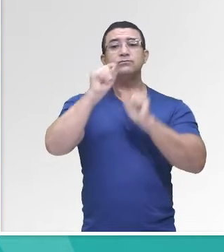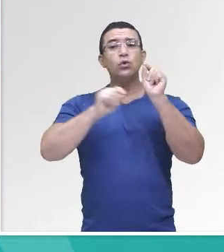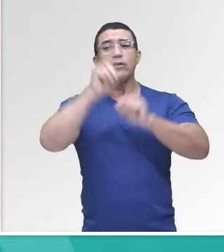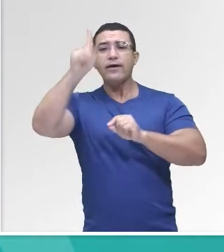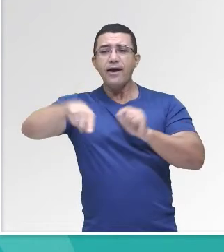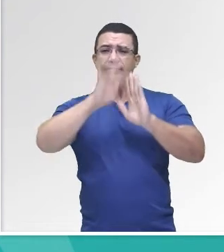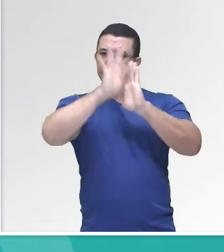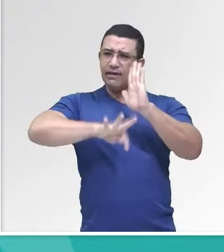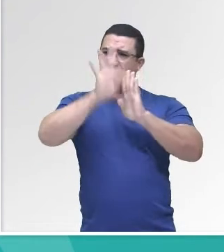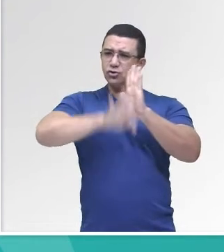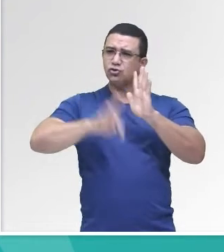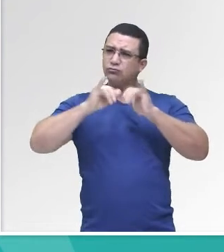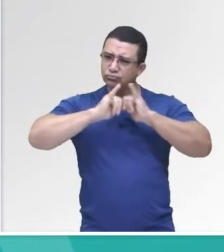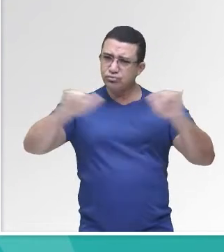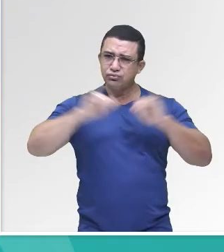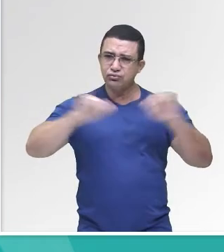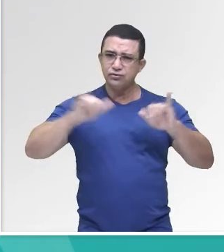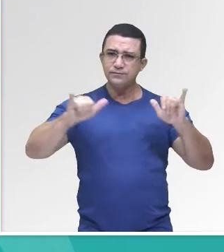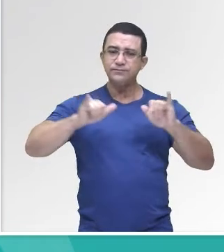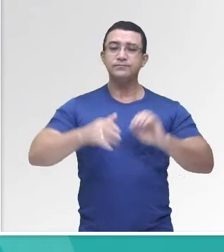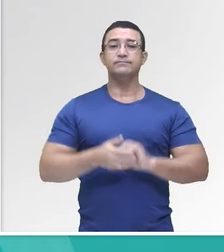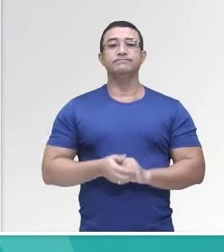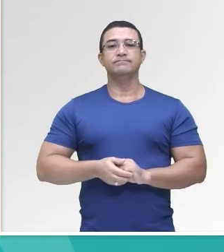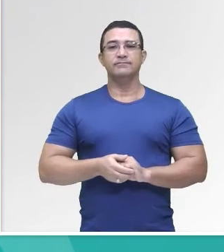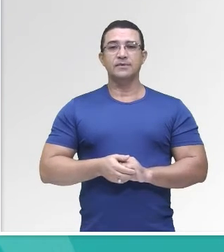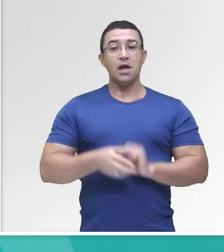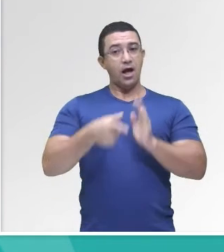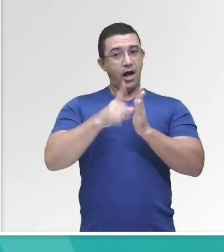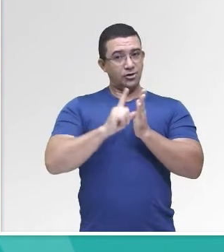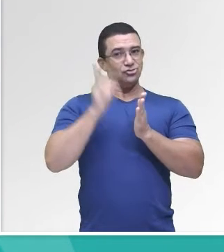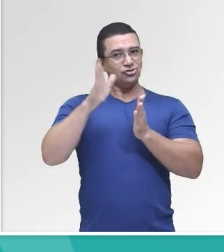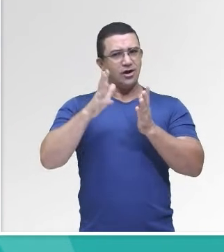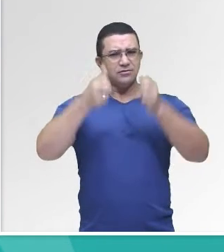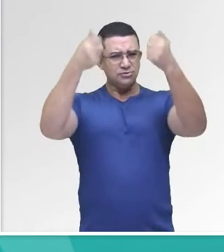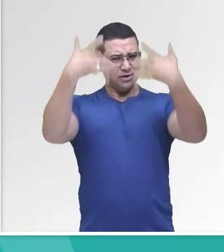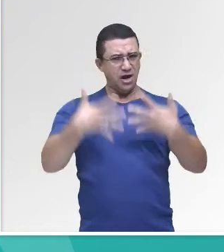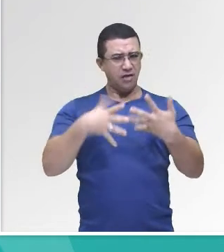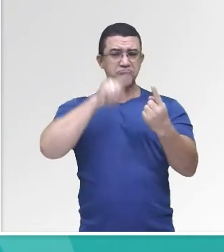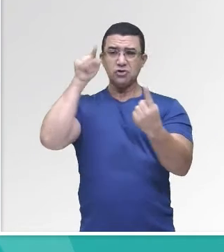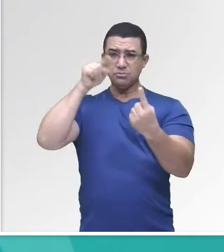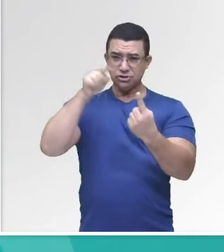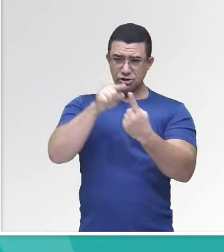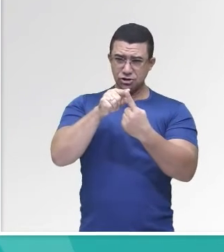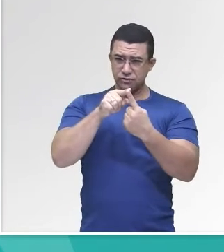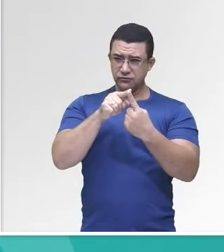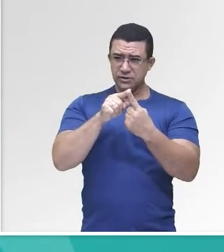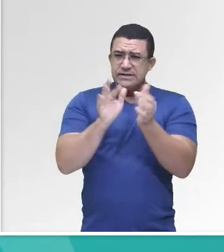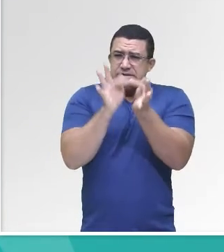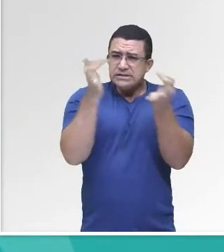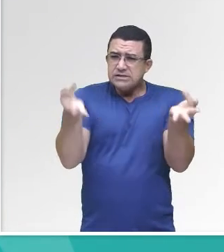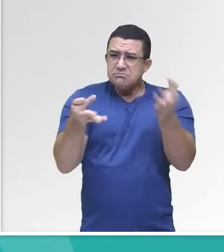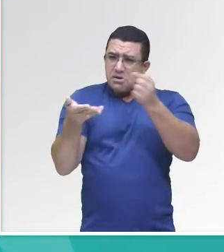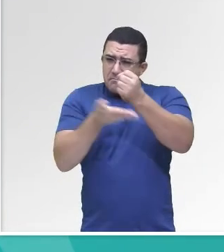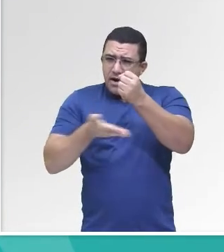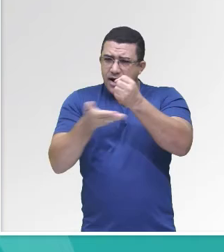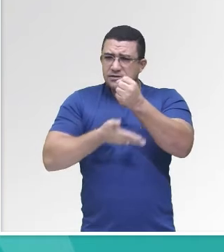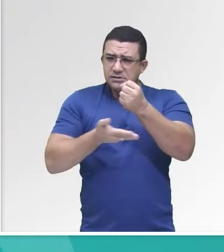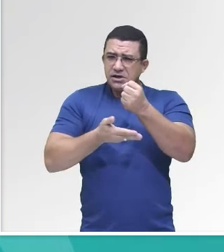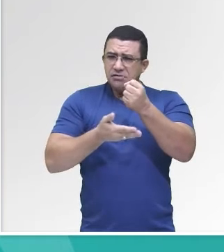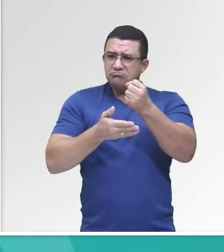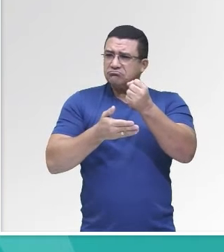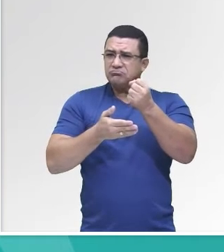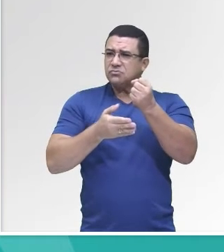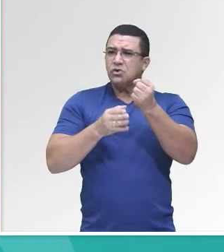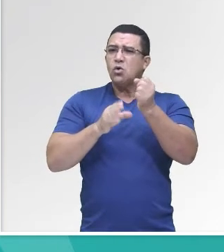texto publicitário. E aí eu já coloquei no início que la finalidade básica é o quê?